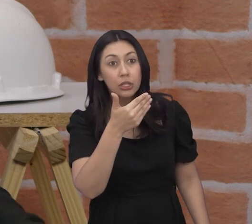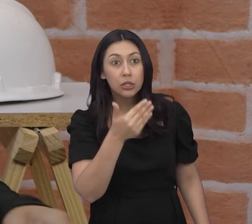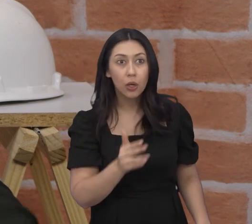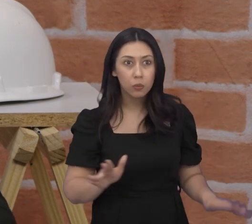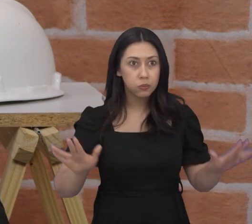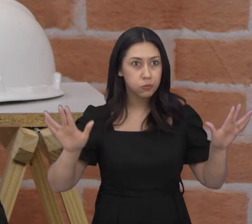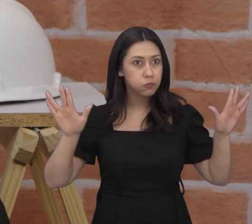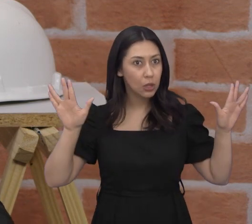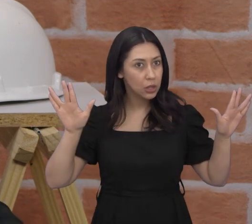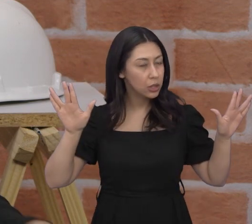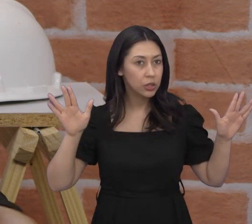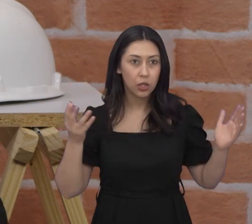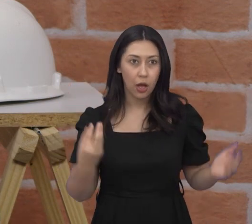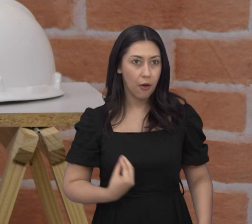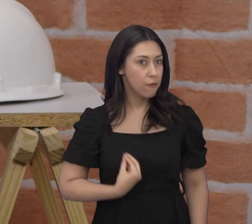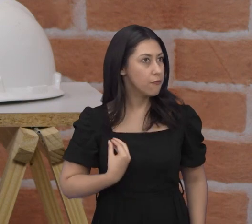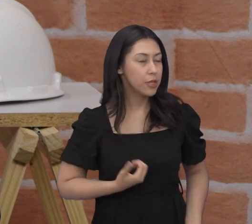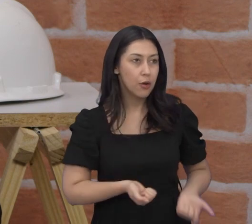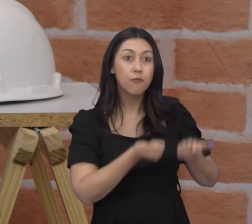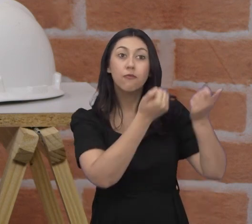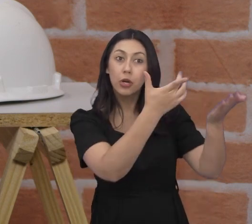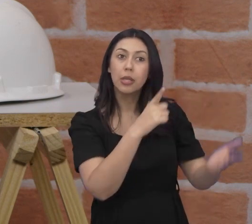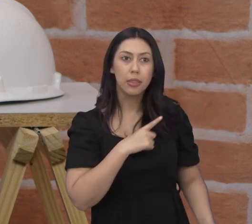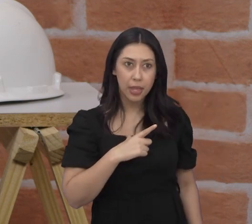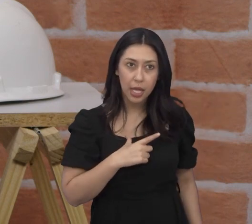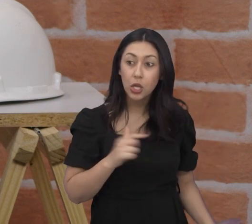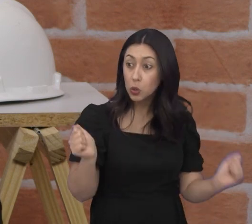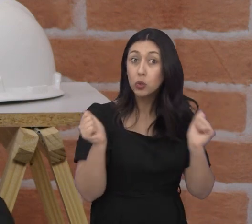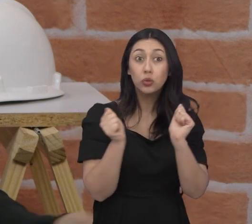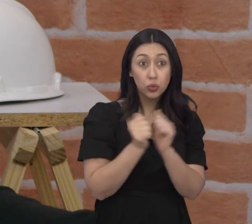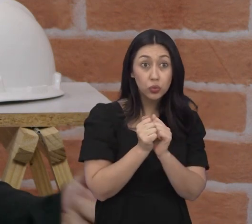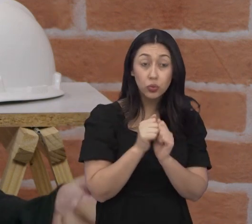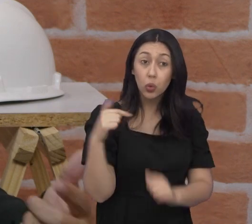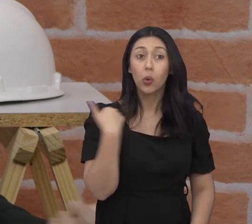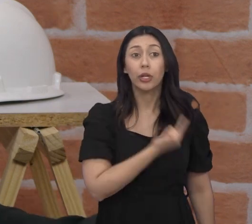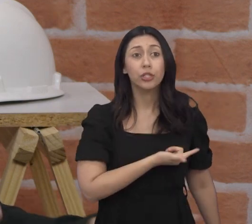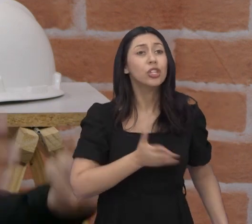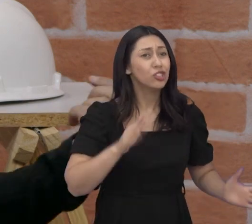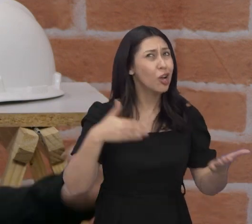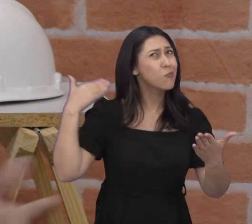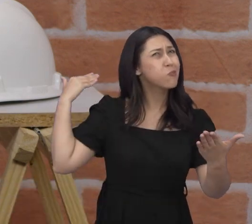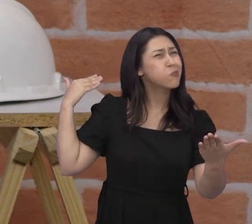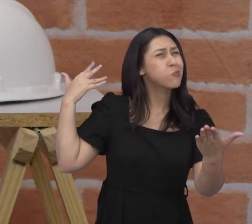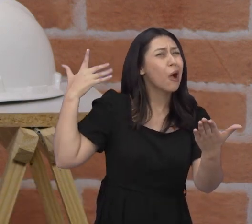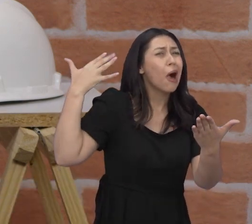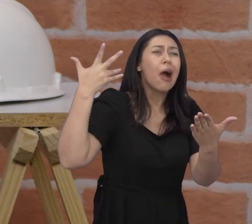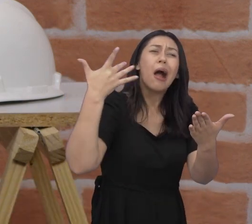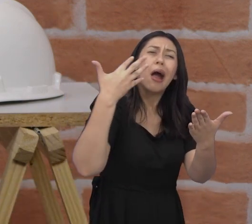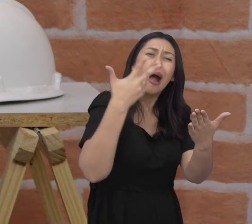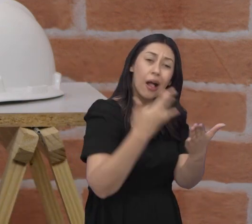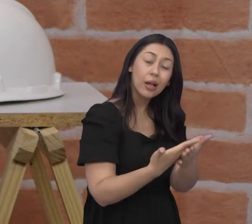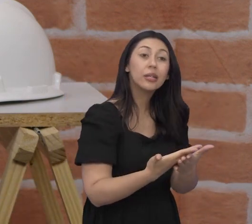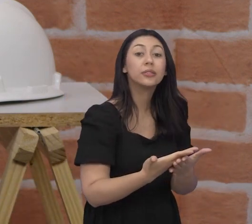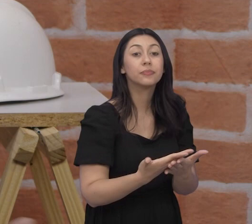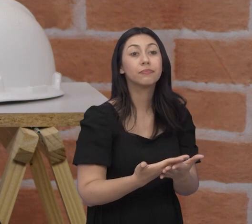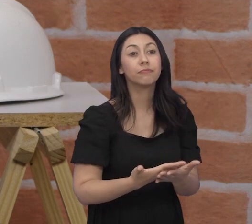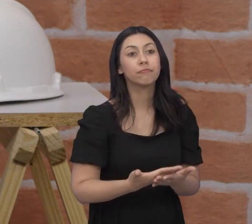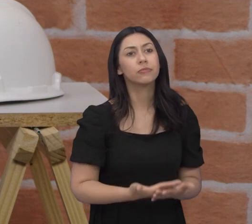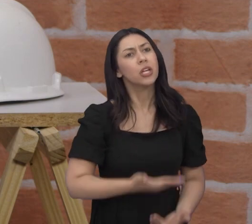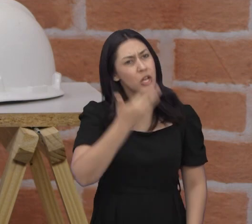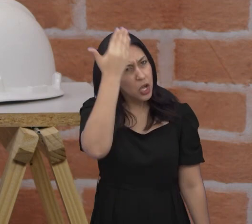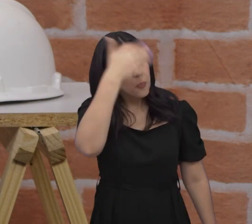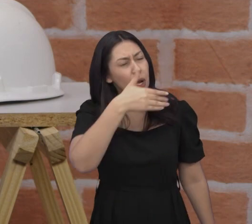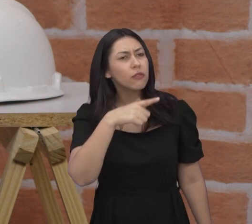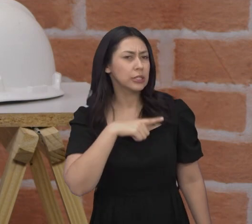seres extraterrestres não só convivem conosco, e já convivem desde os primórdios da humanidade aí. E provas